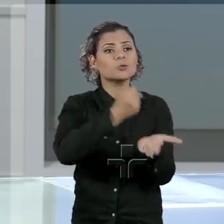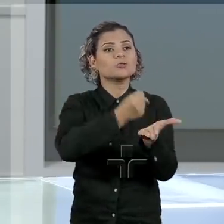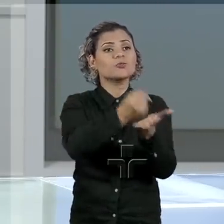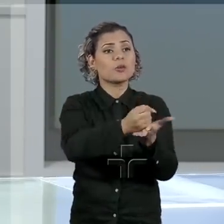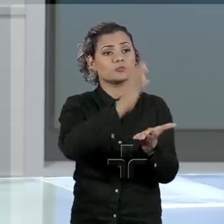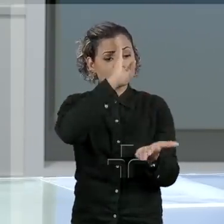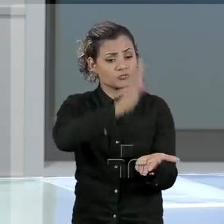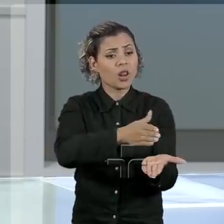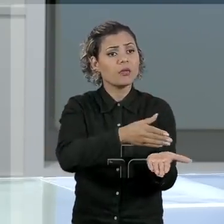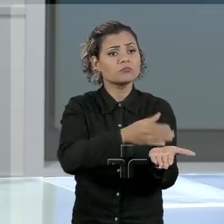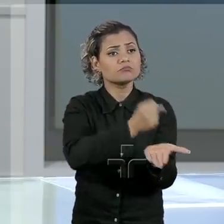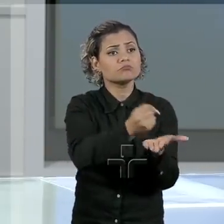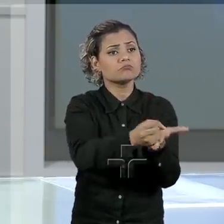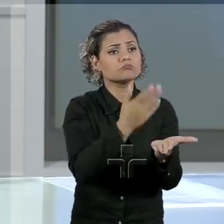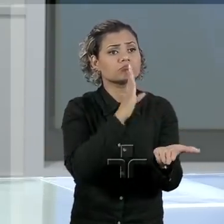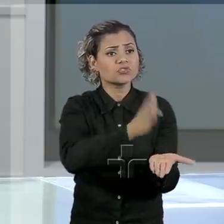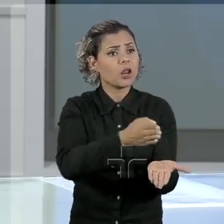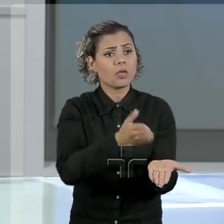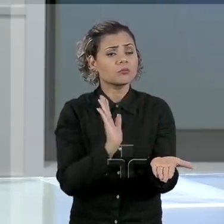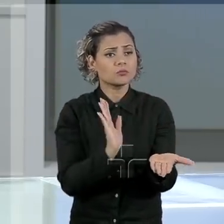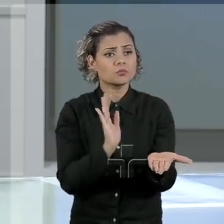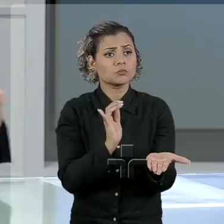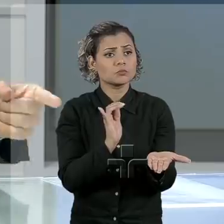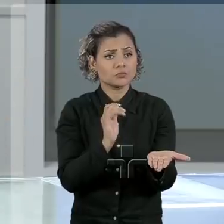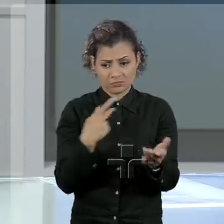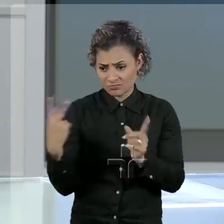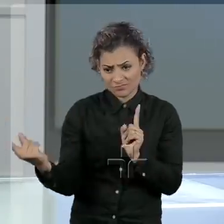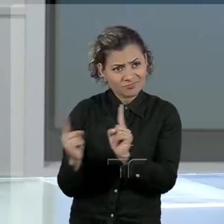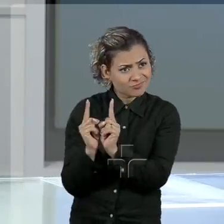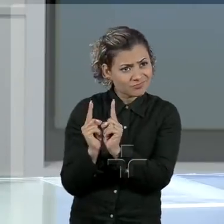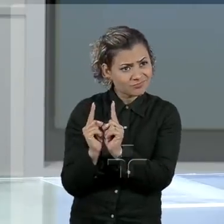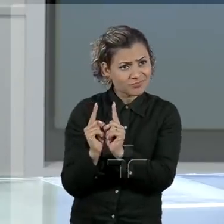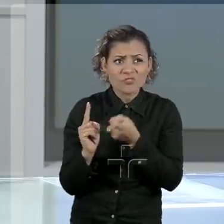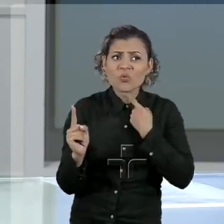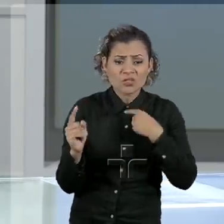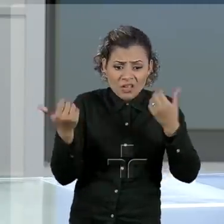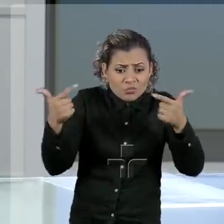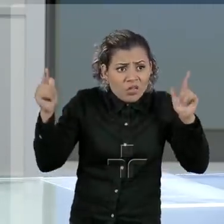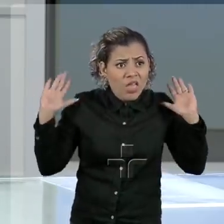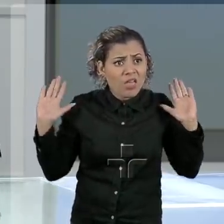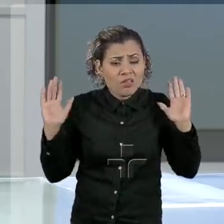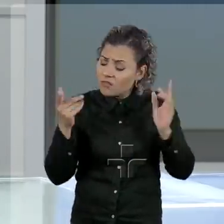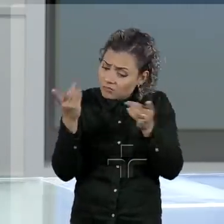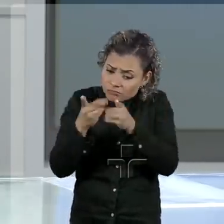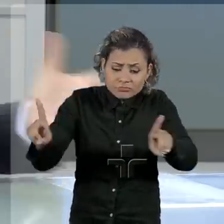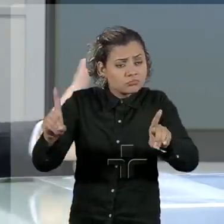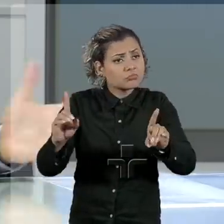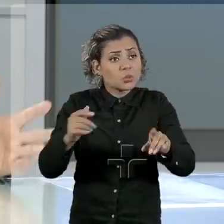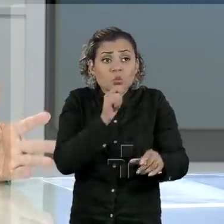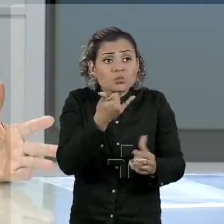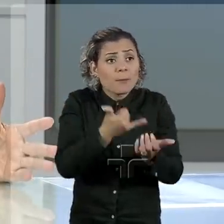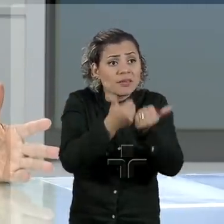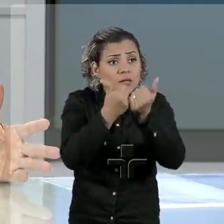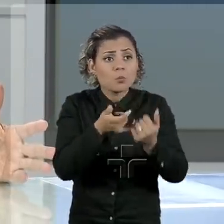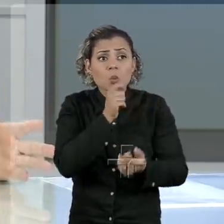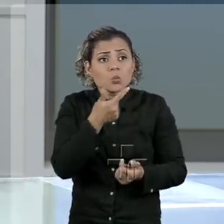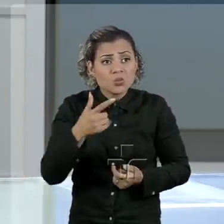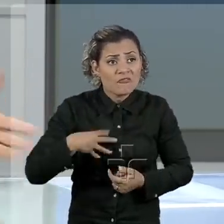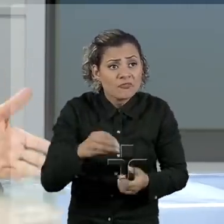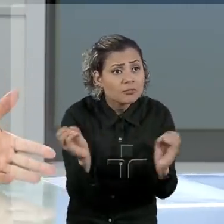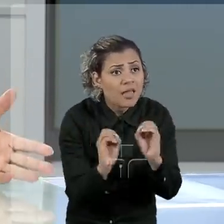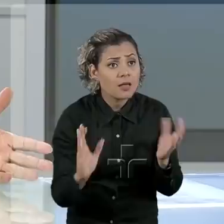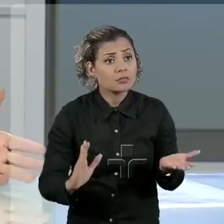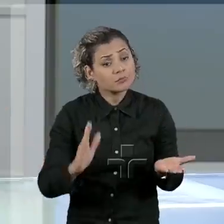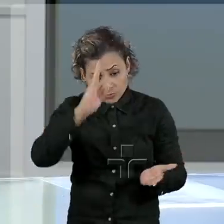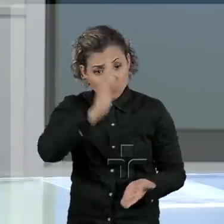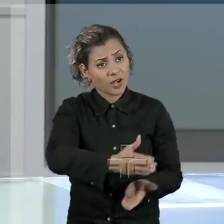cartório de quero me divorciar. Não há nenhum outro vínculo que os une, a não ser aquela vontade inicial. Não teve filho, não tem bem, não tem nada a ser discutido. Então por que